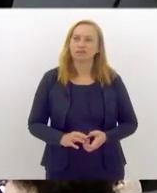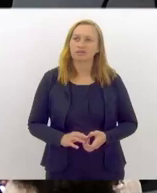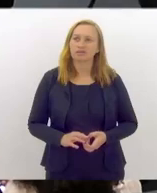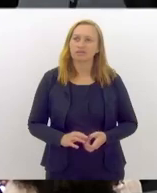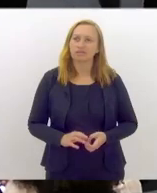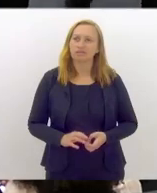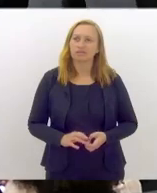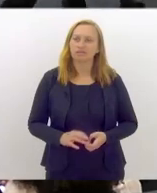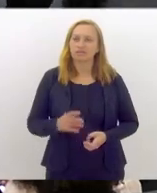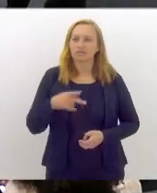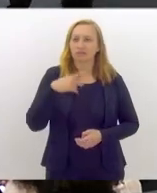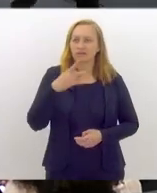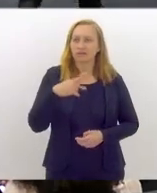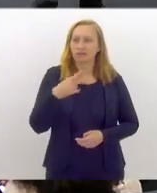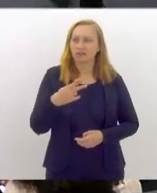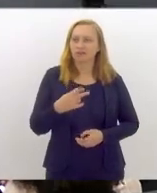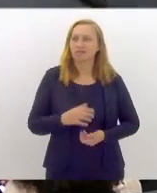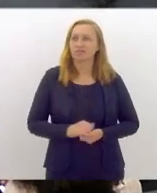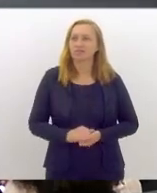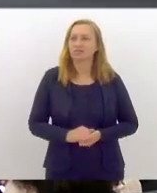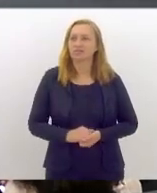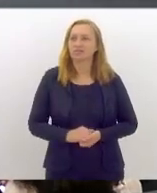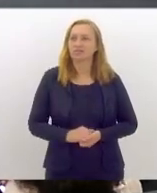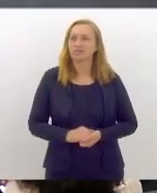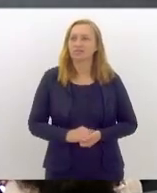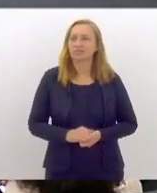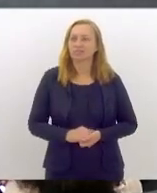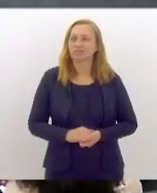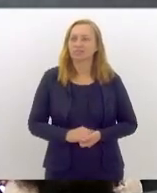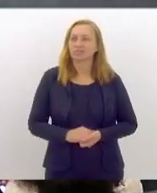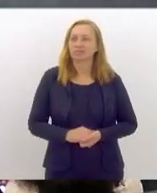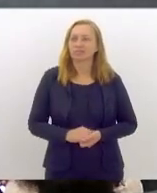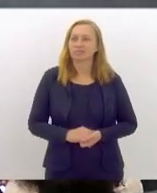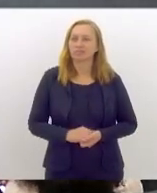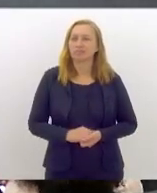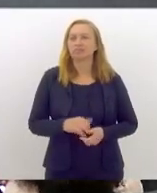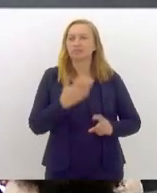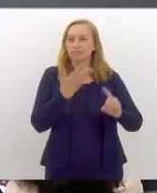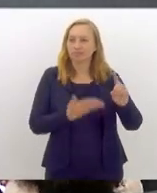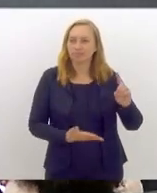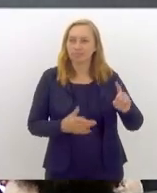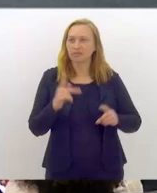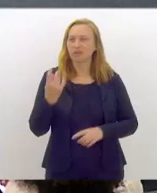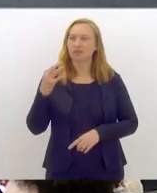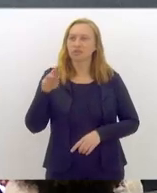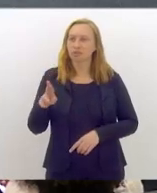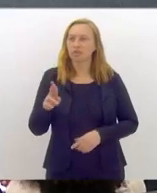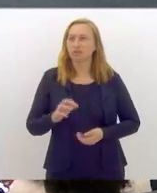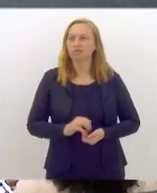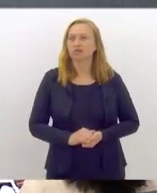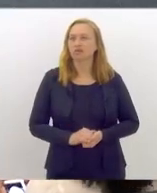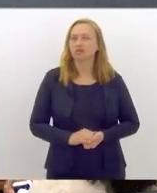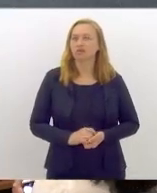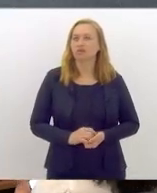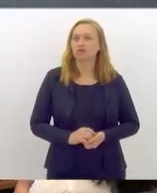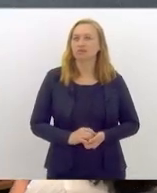com a palavra no nosso ilustríssimo homenageado Heitor Dália